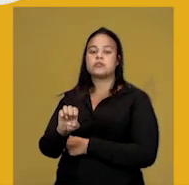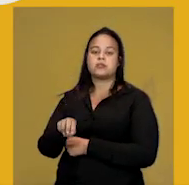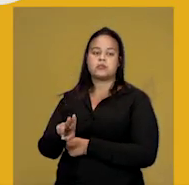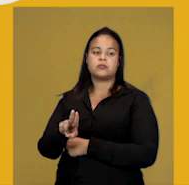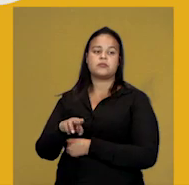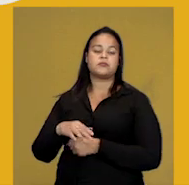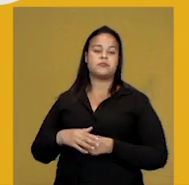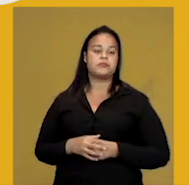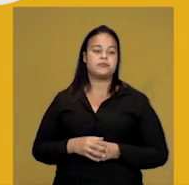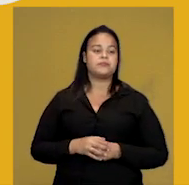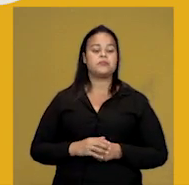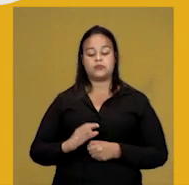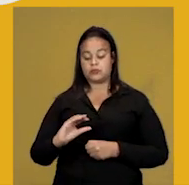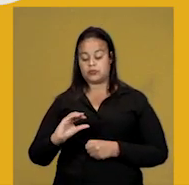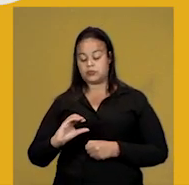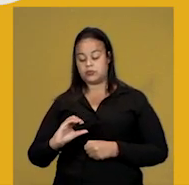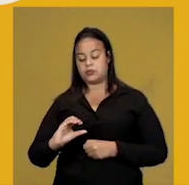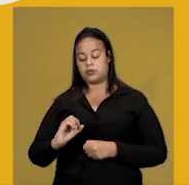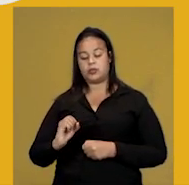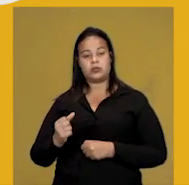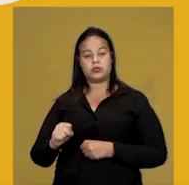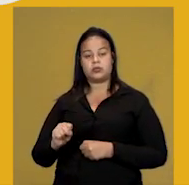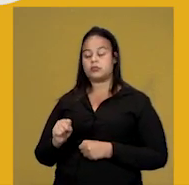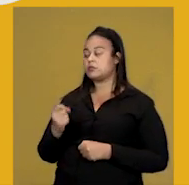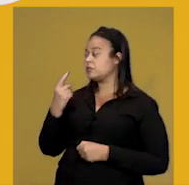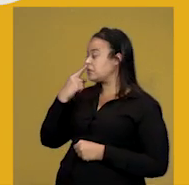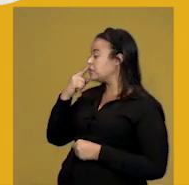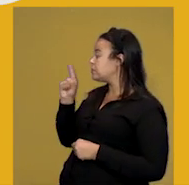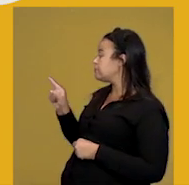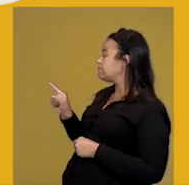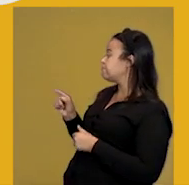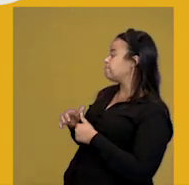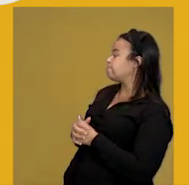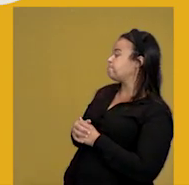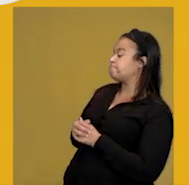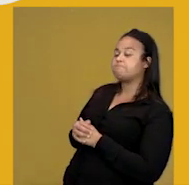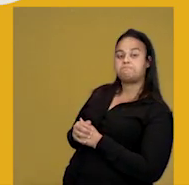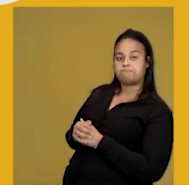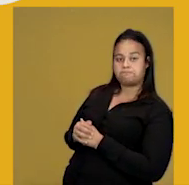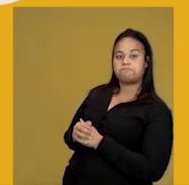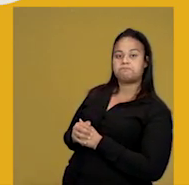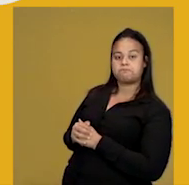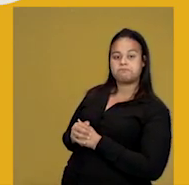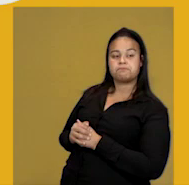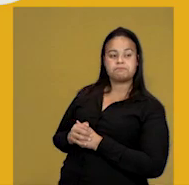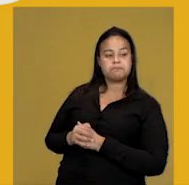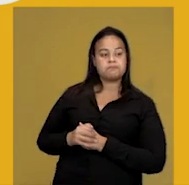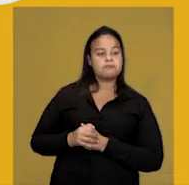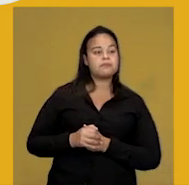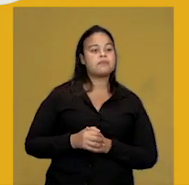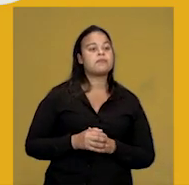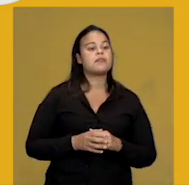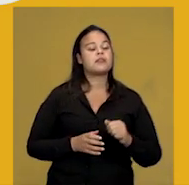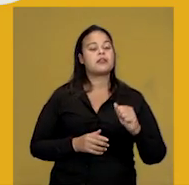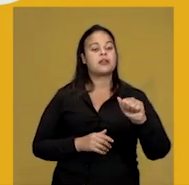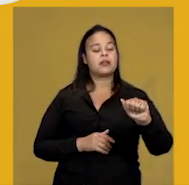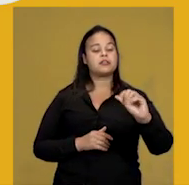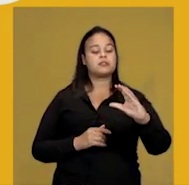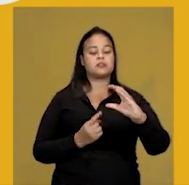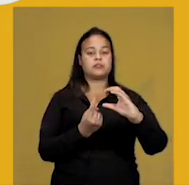E aqui seria o nosso cosseno. É o AC1, este, sobre